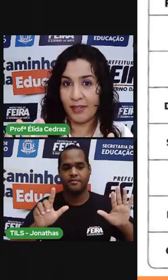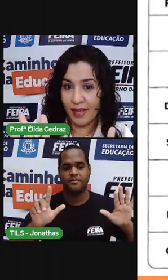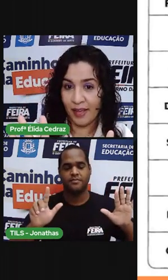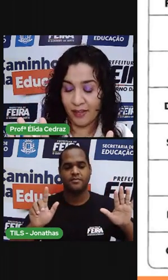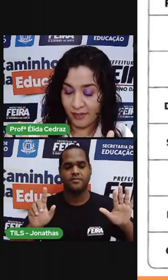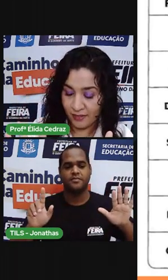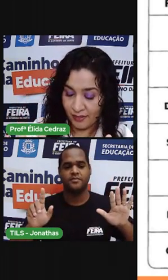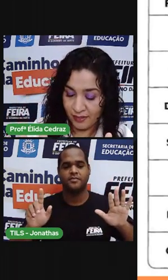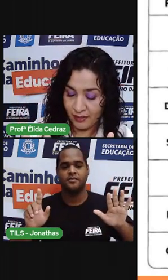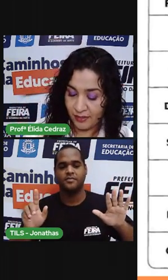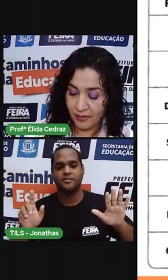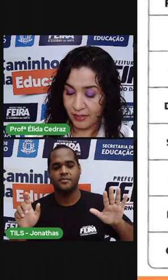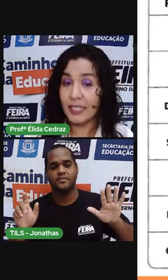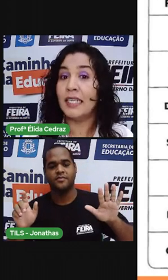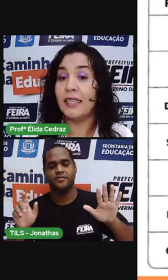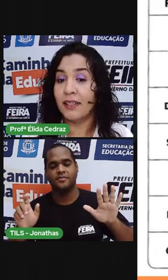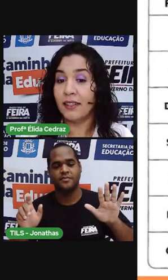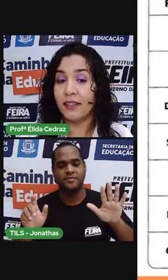Sacada.